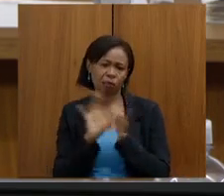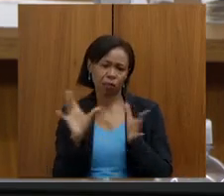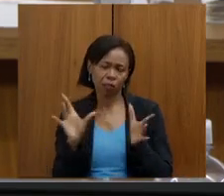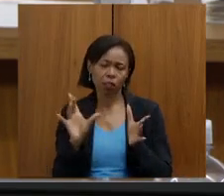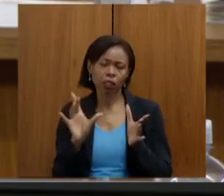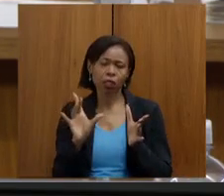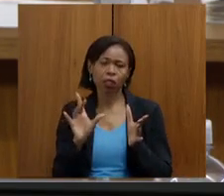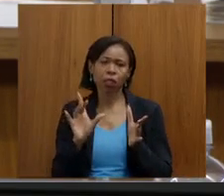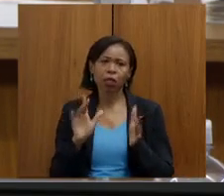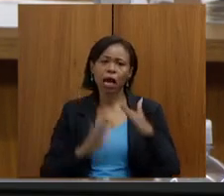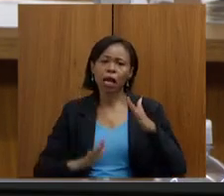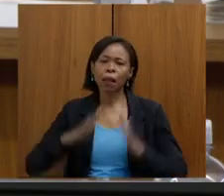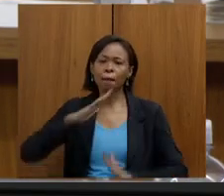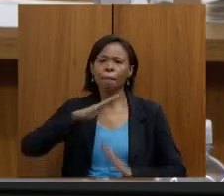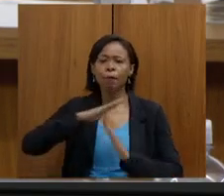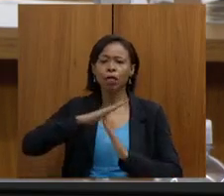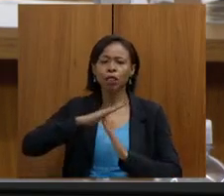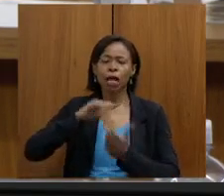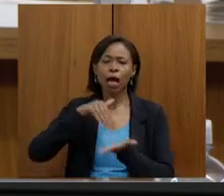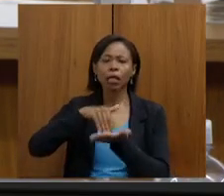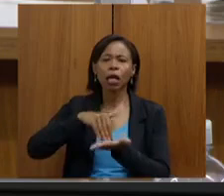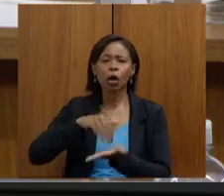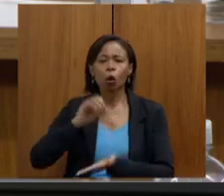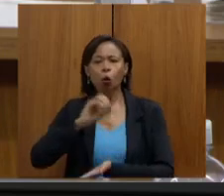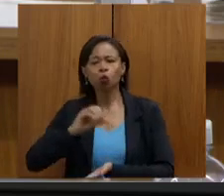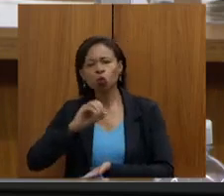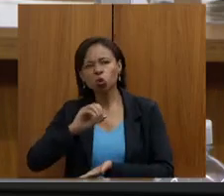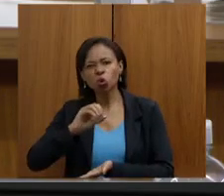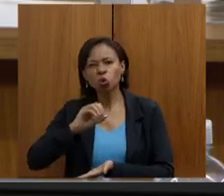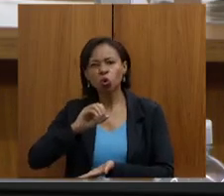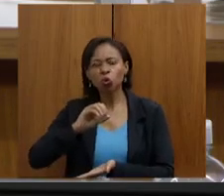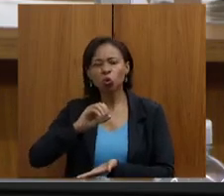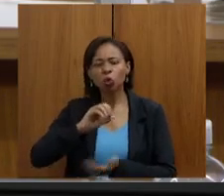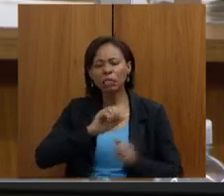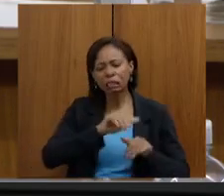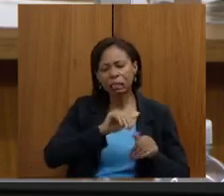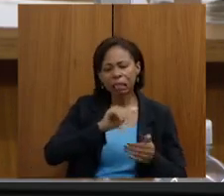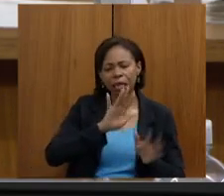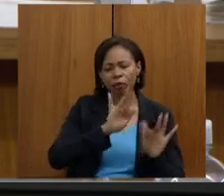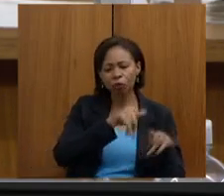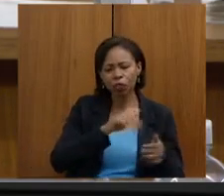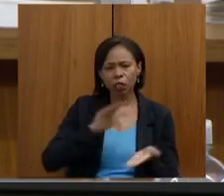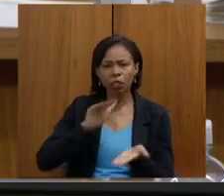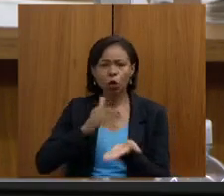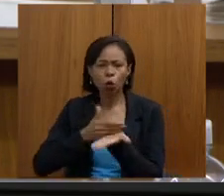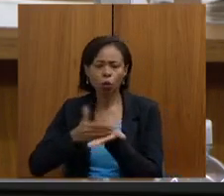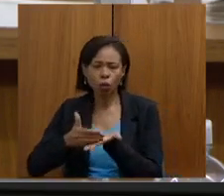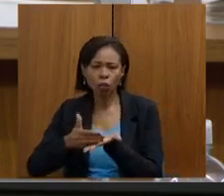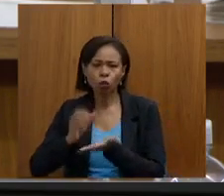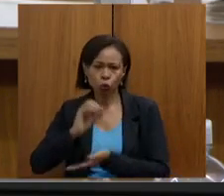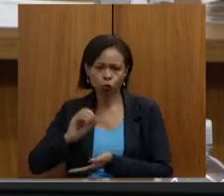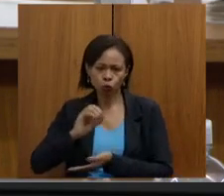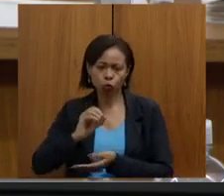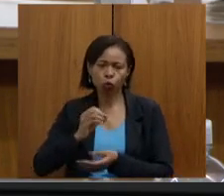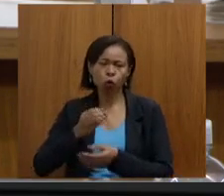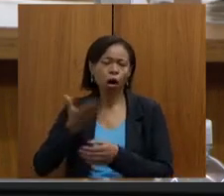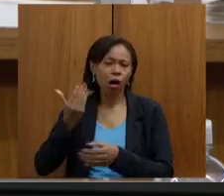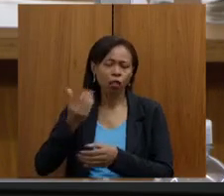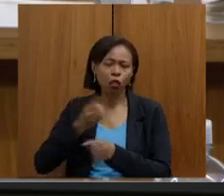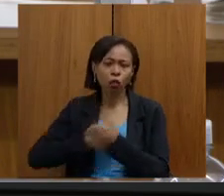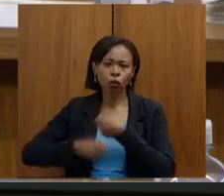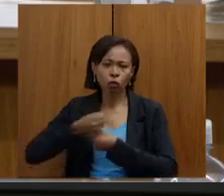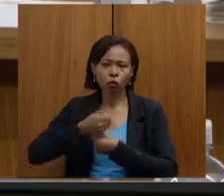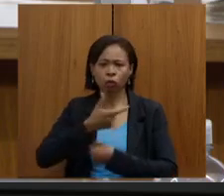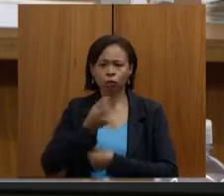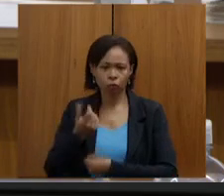momento da do mês de outubro fim de setembro e início de outubro de dois mil e quinze quando o estado de Minas